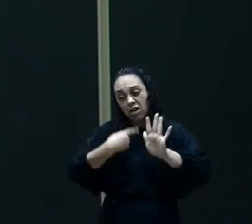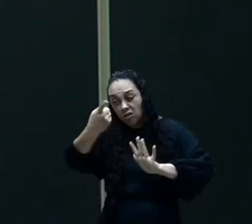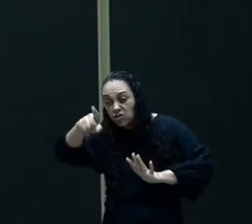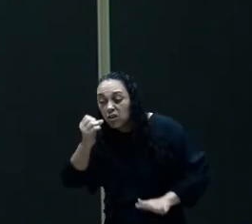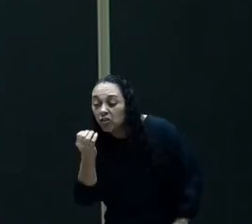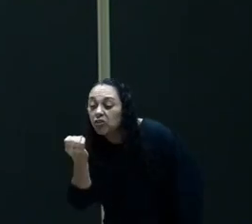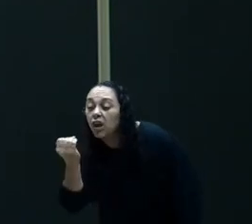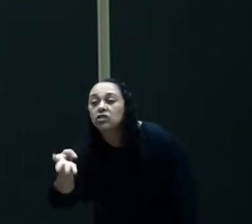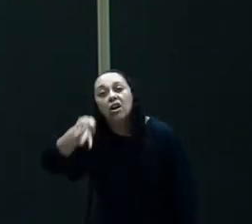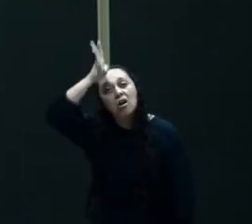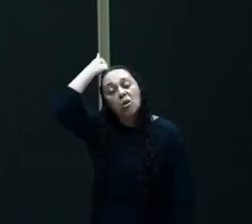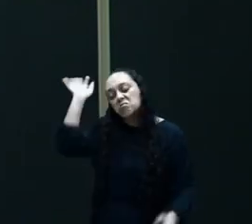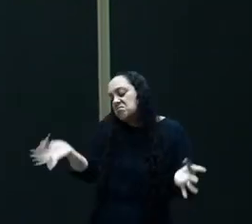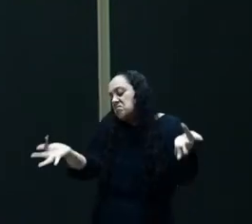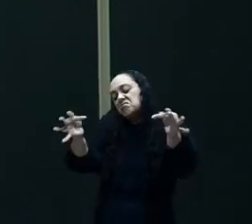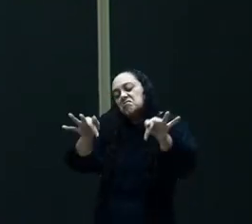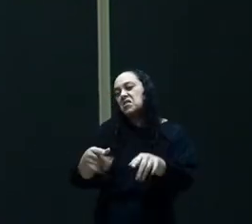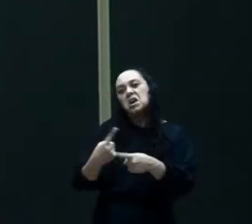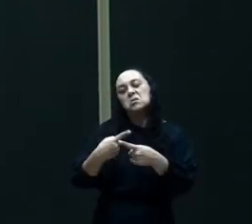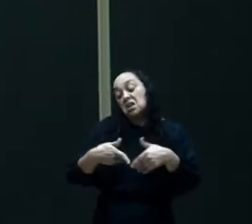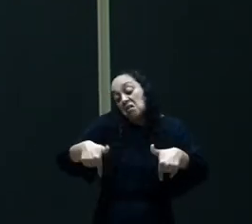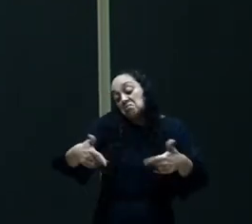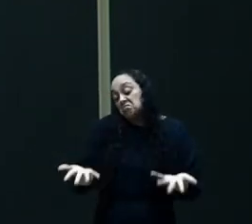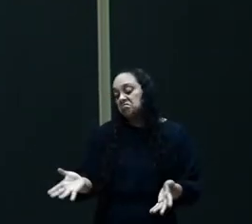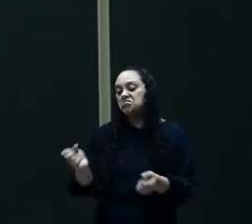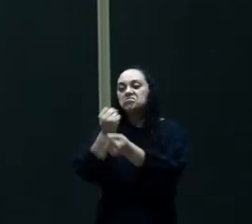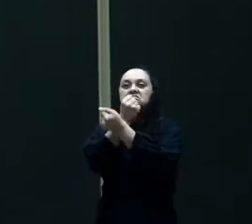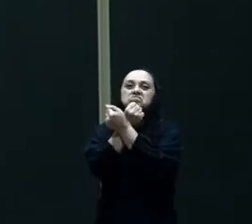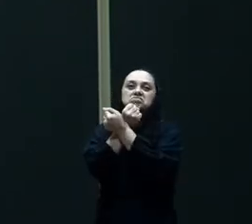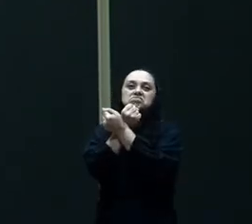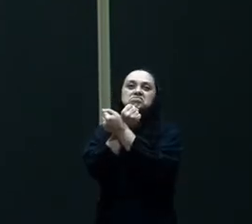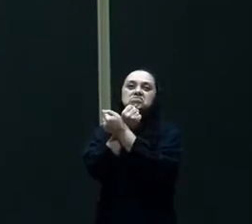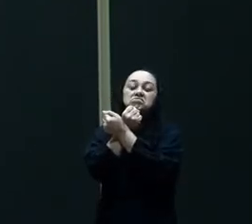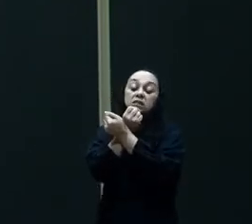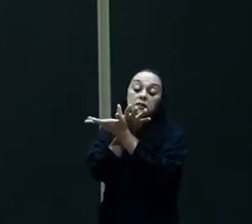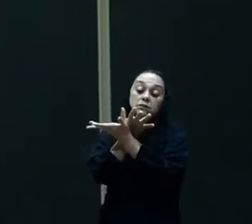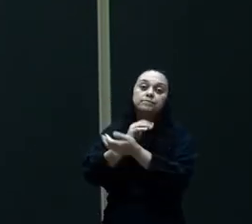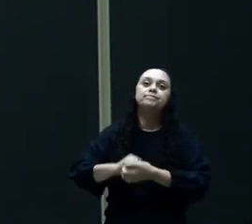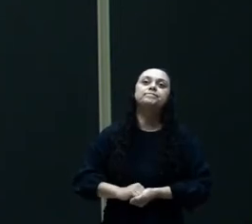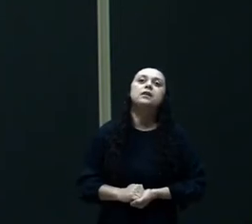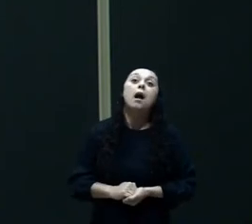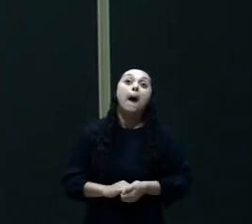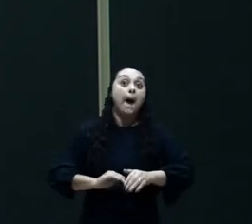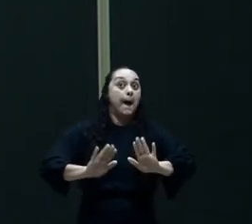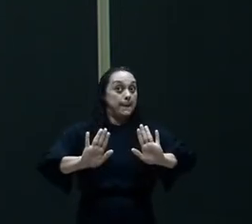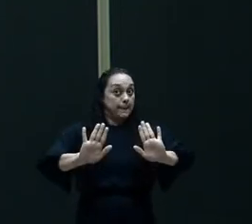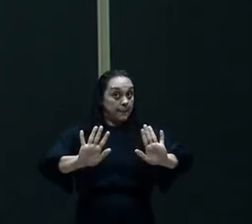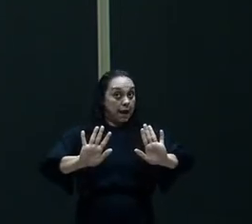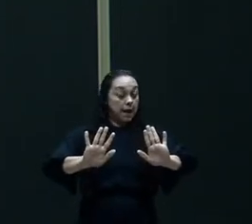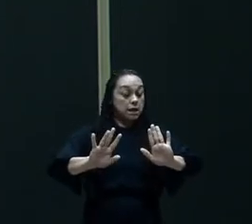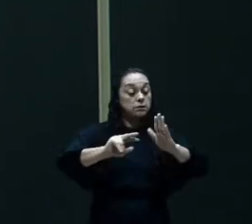fim não vou conseguir estar com os irmãos lá na Itália em Roma mas o texto